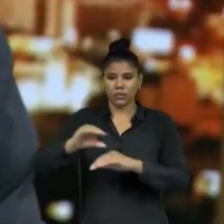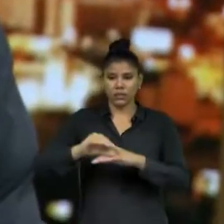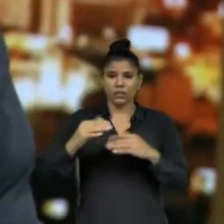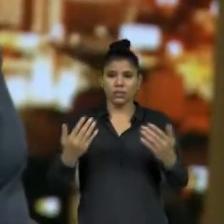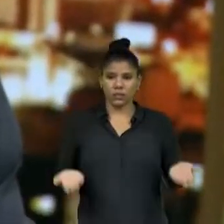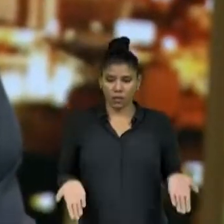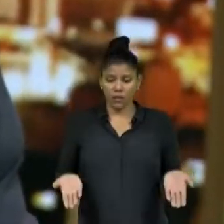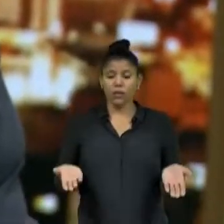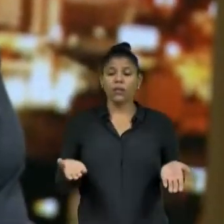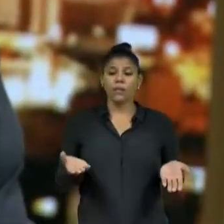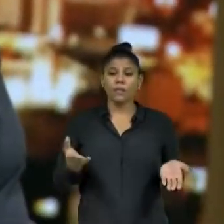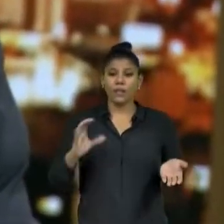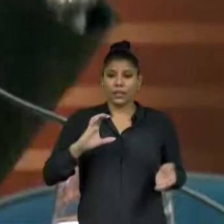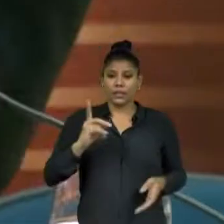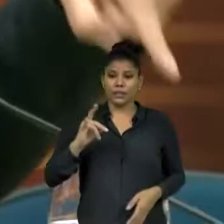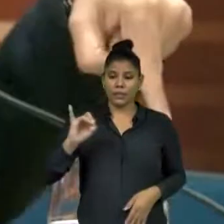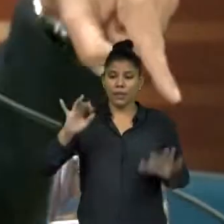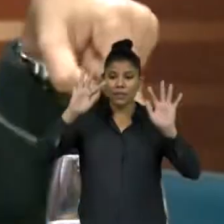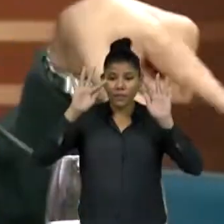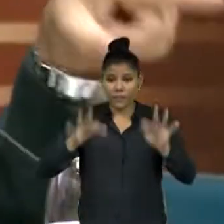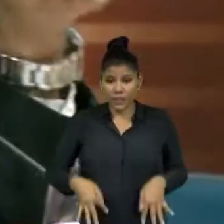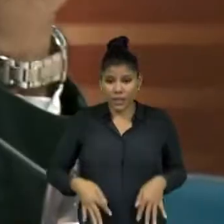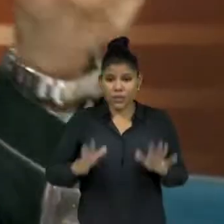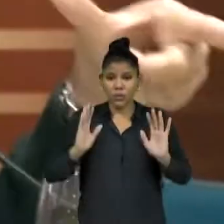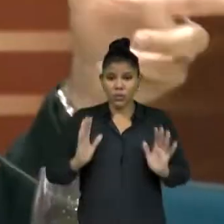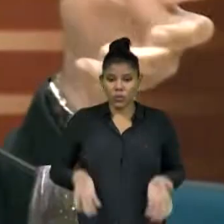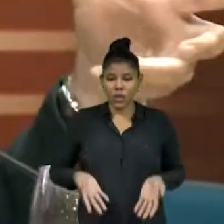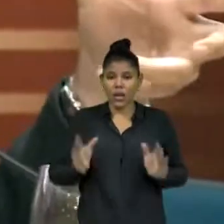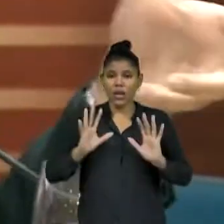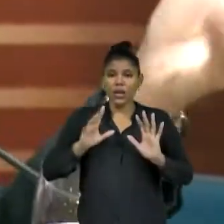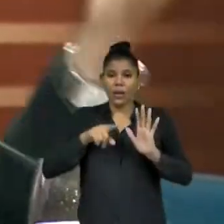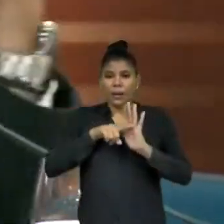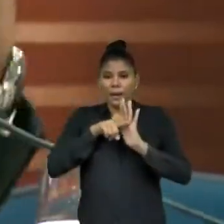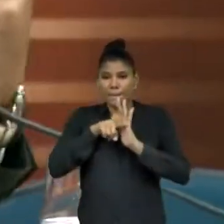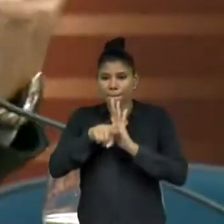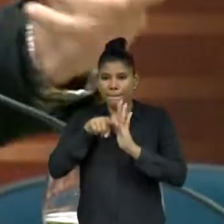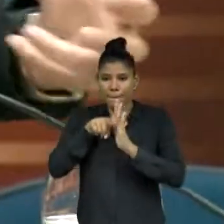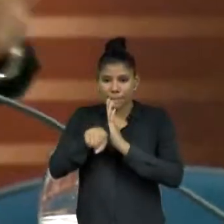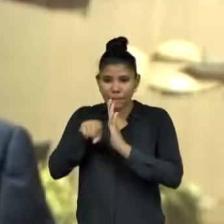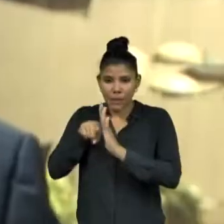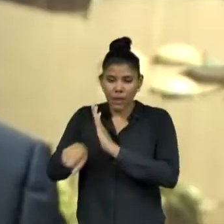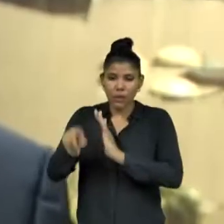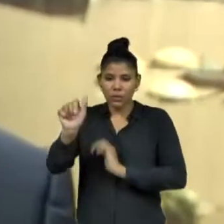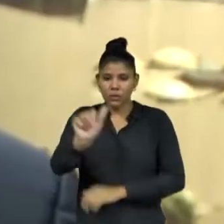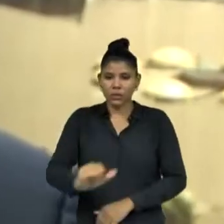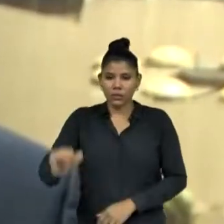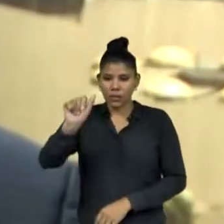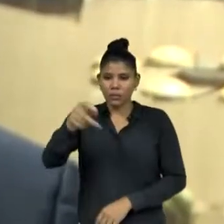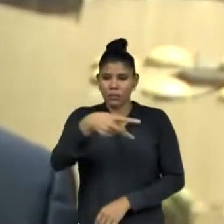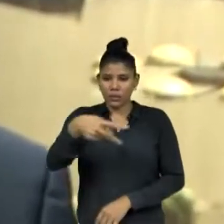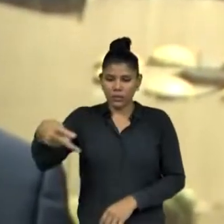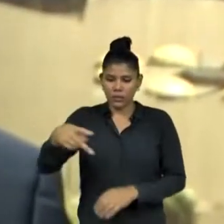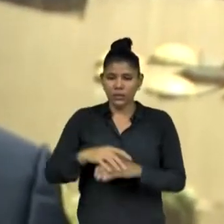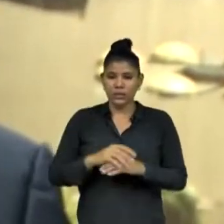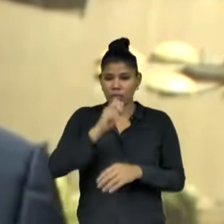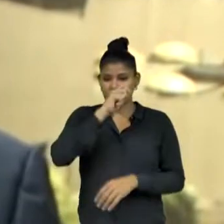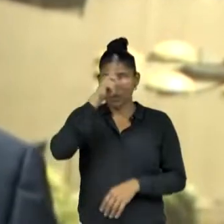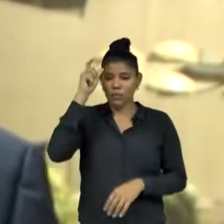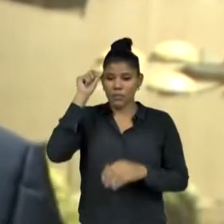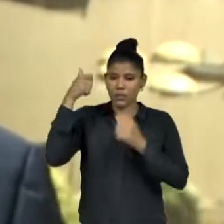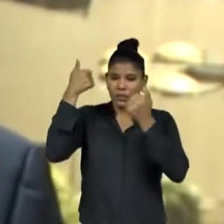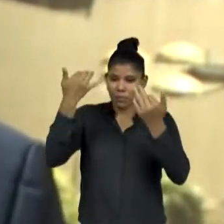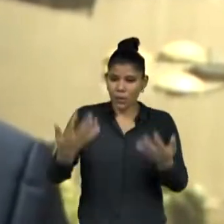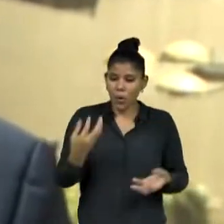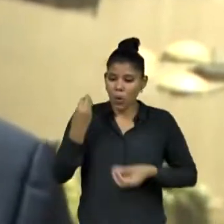6 associações que representam policiais e bombeiros militares aqui no Ceará. O deputado Salmito falou sobre os